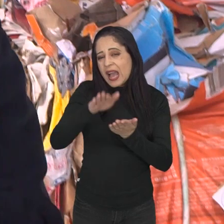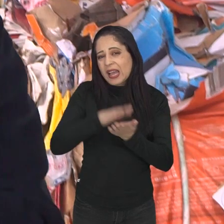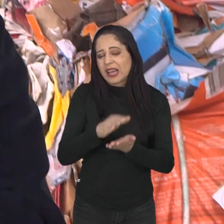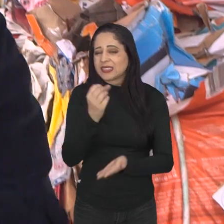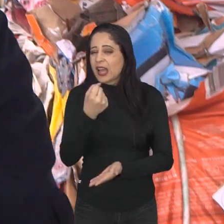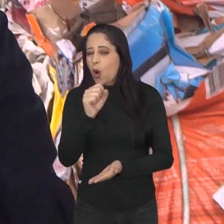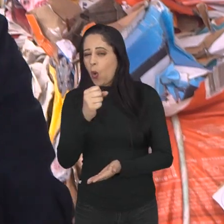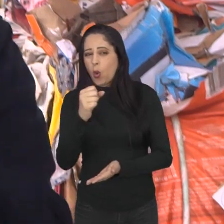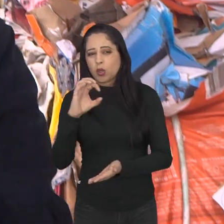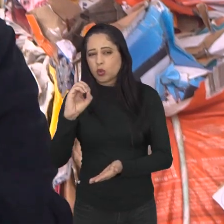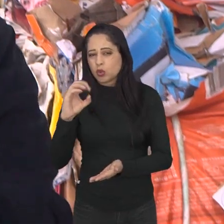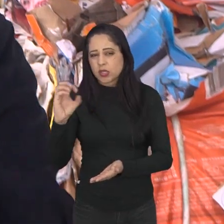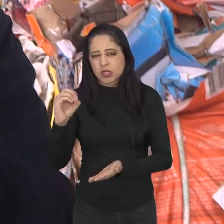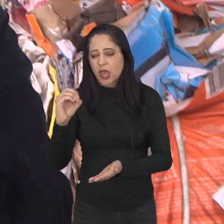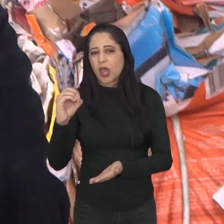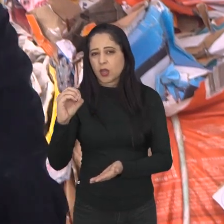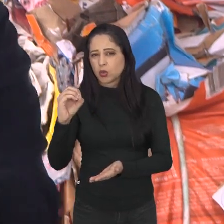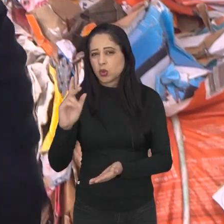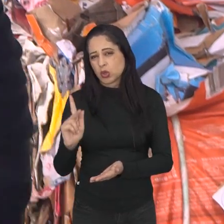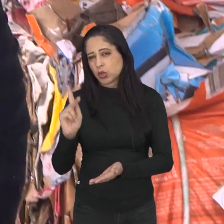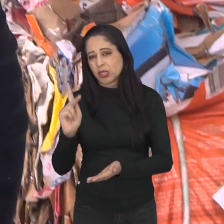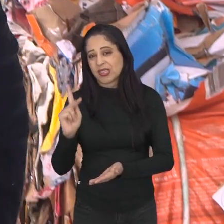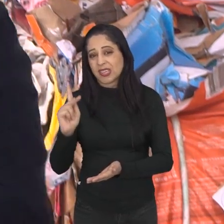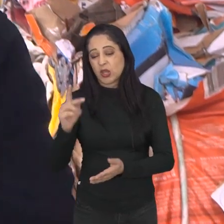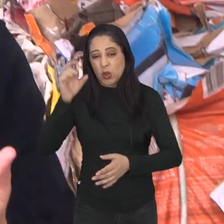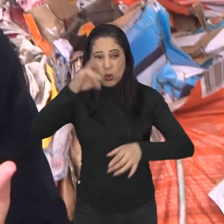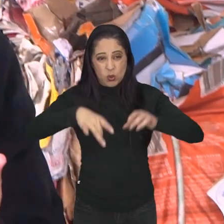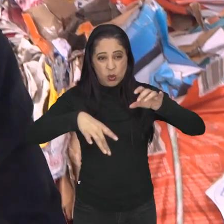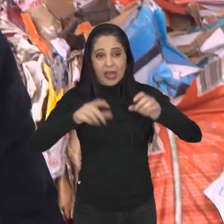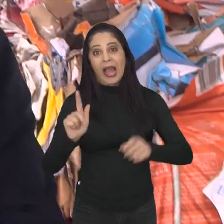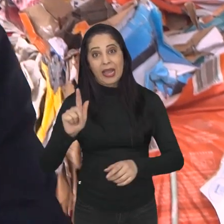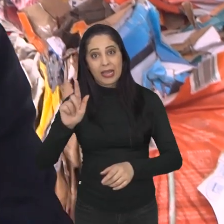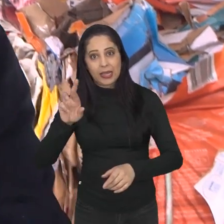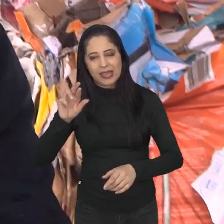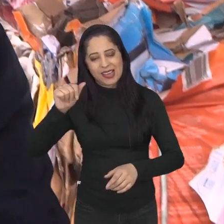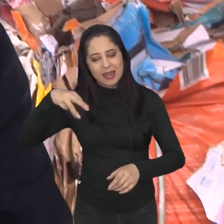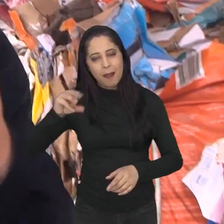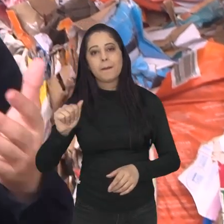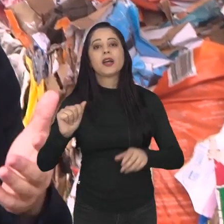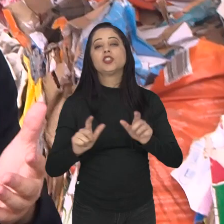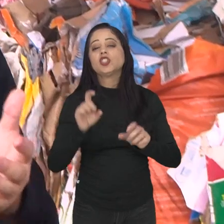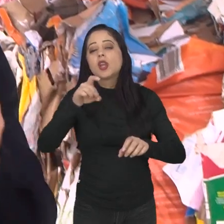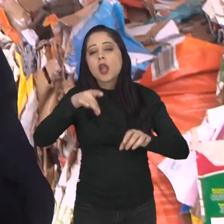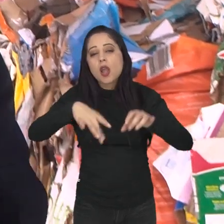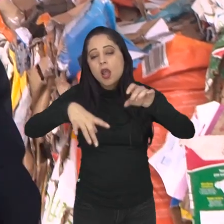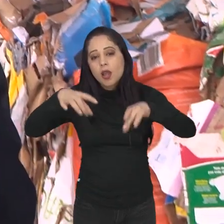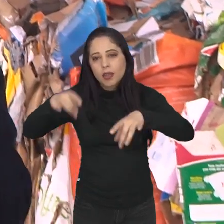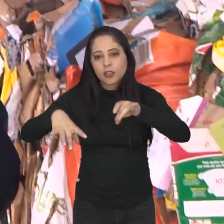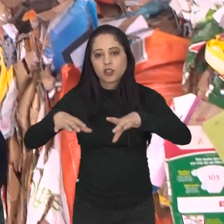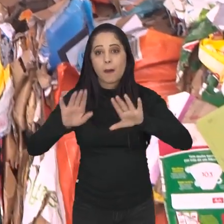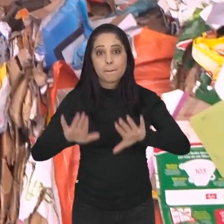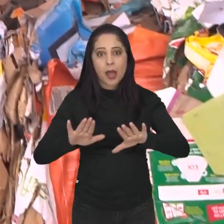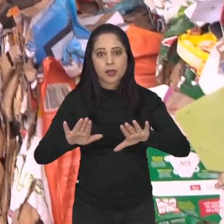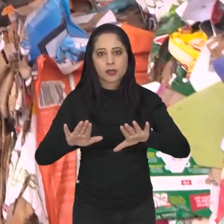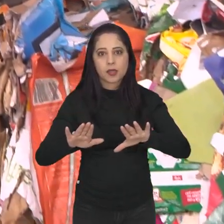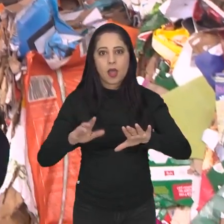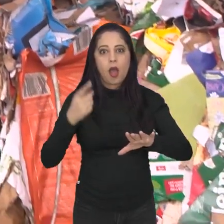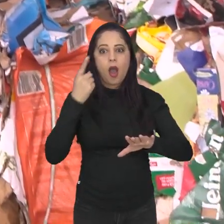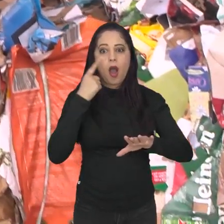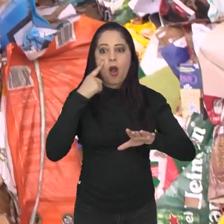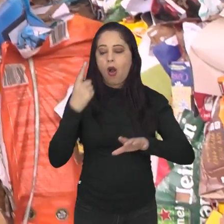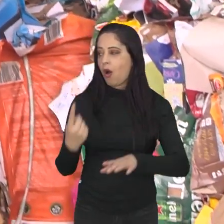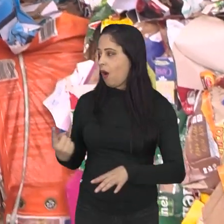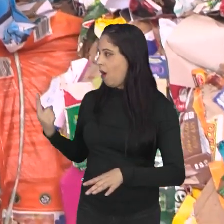lixo por dia pode até aparecer pouco mas quando todo esse material vem para a estação de tratamento de resíduos sólidos